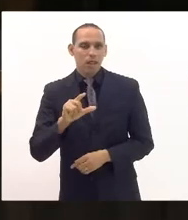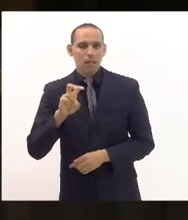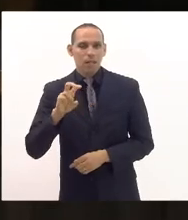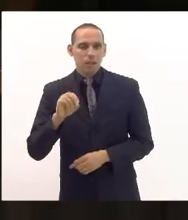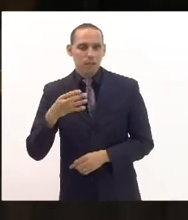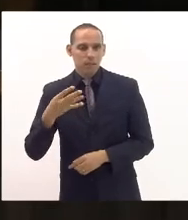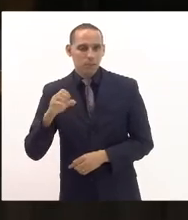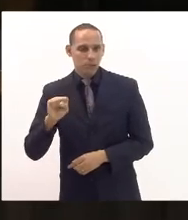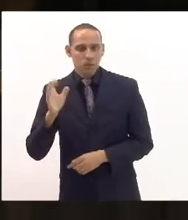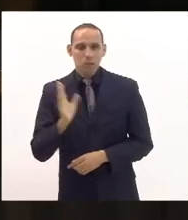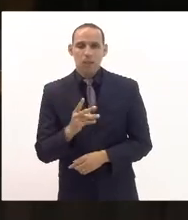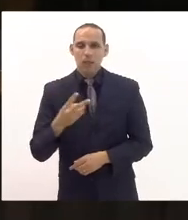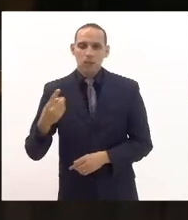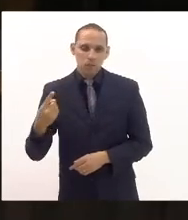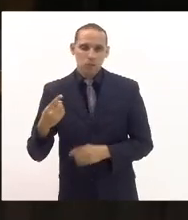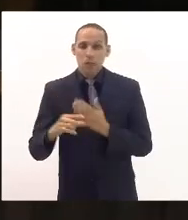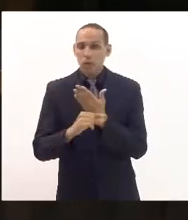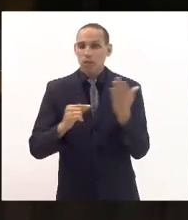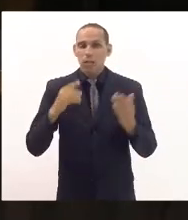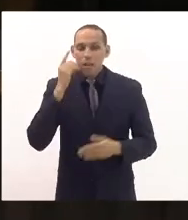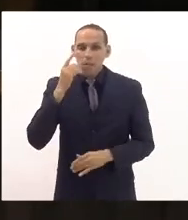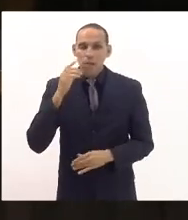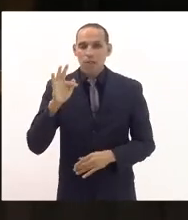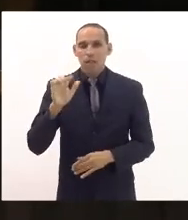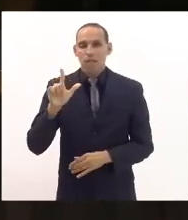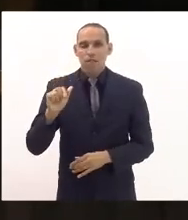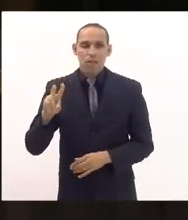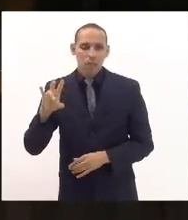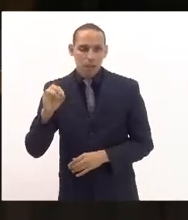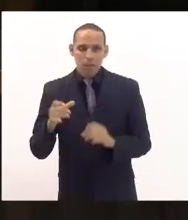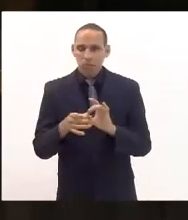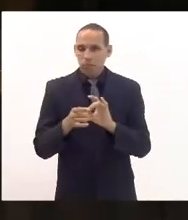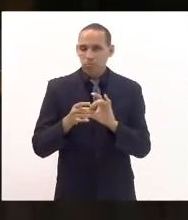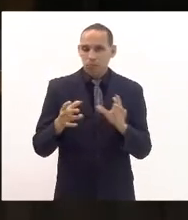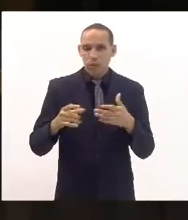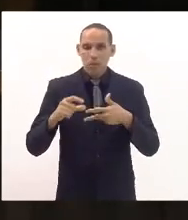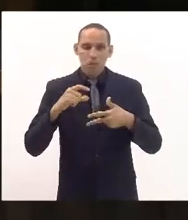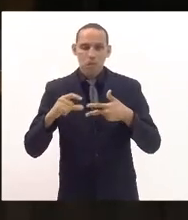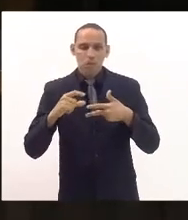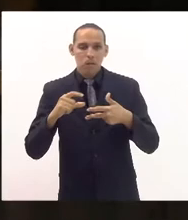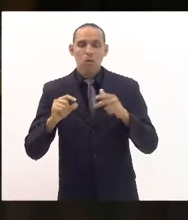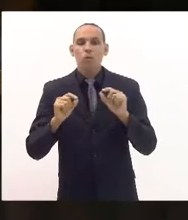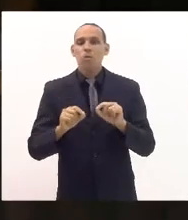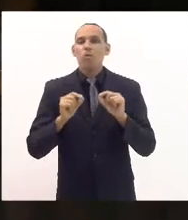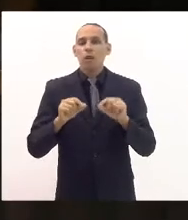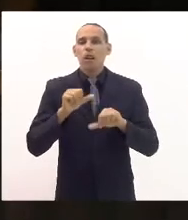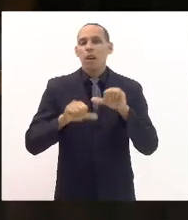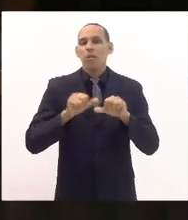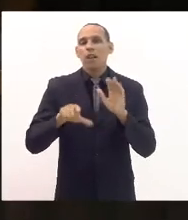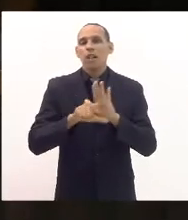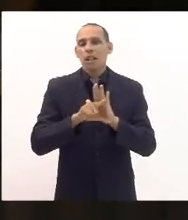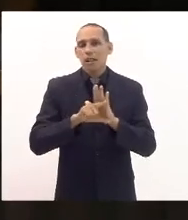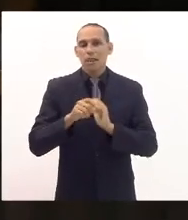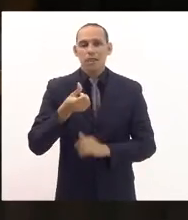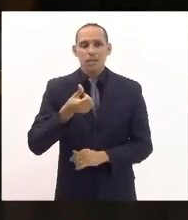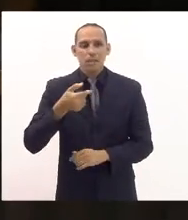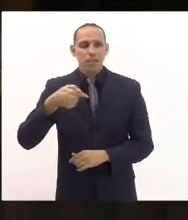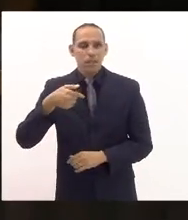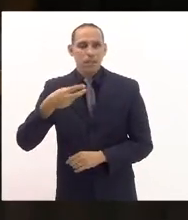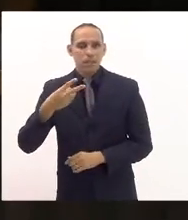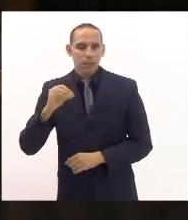50 48 de 21 de autoria do deputado Flávio serafini que autoriza o poder executivo a alterar a lei